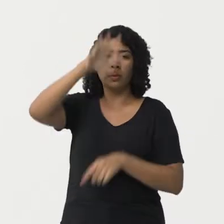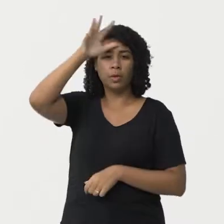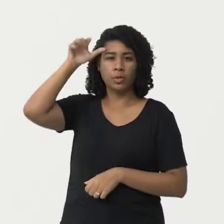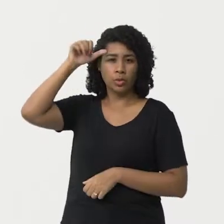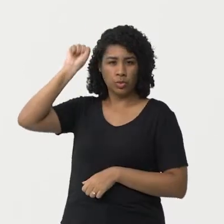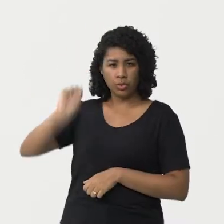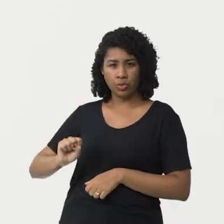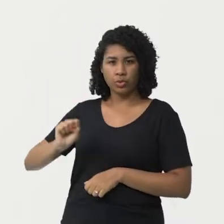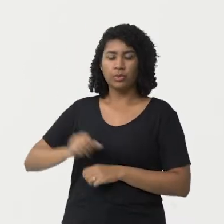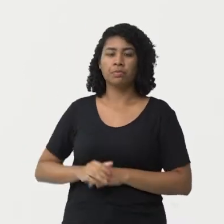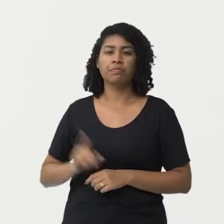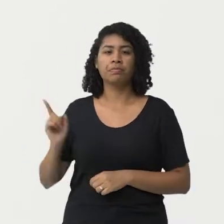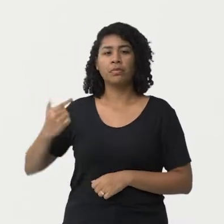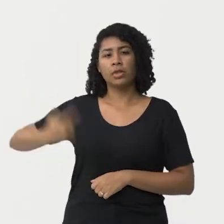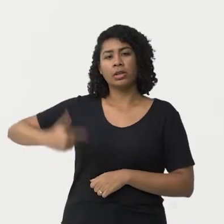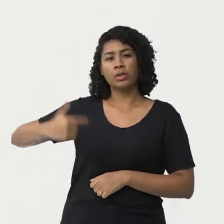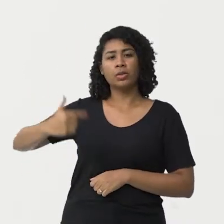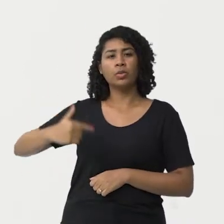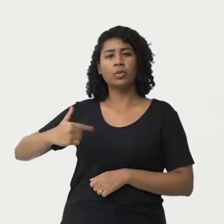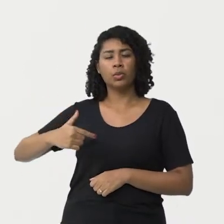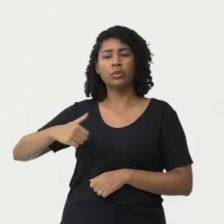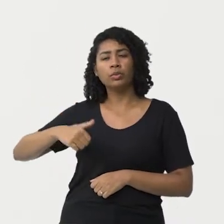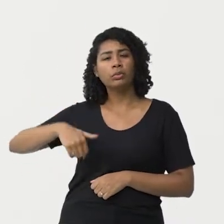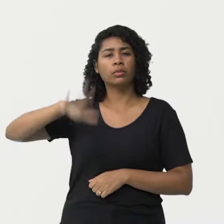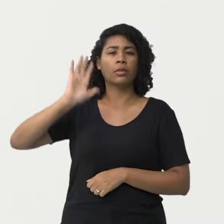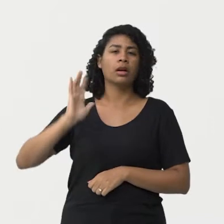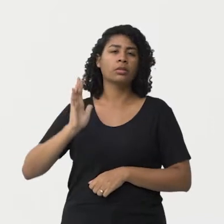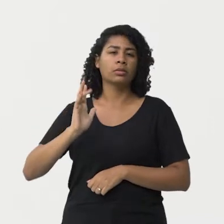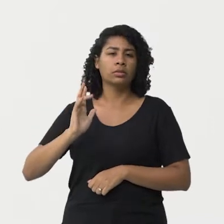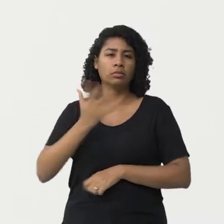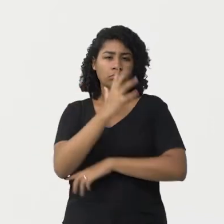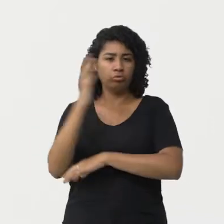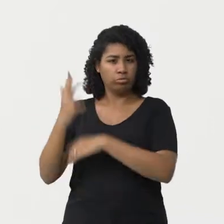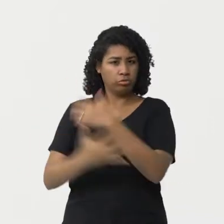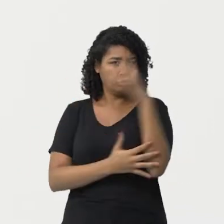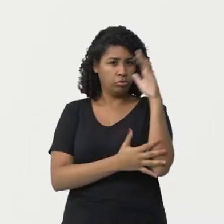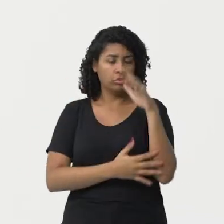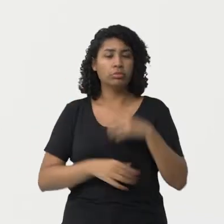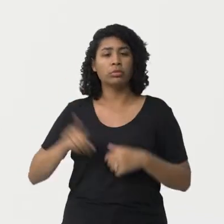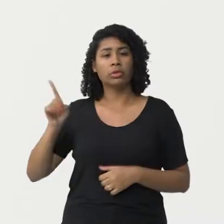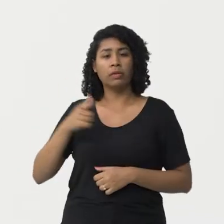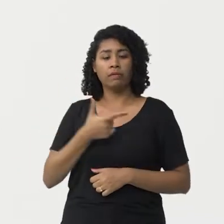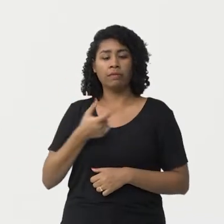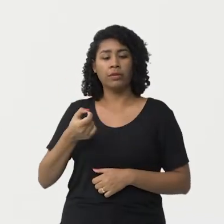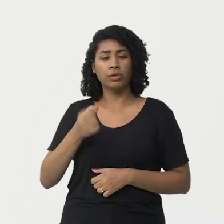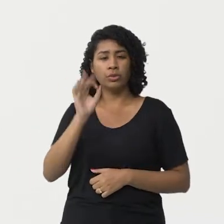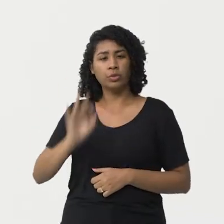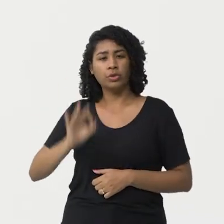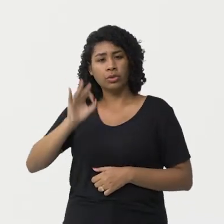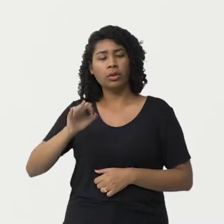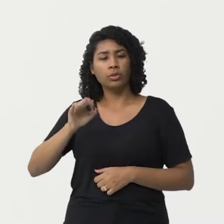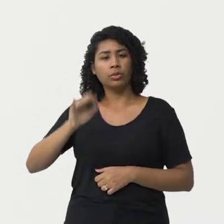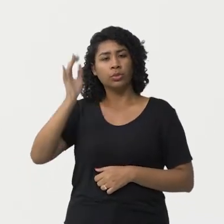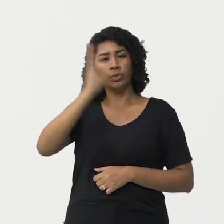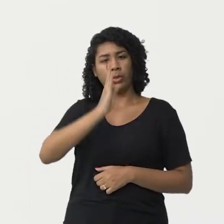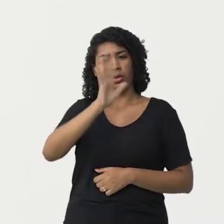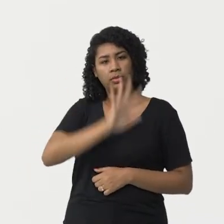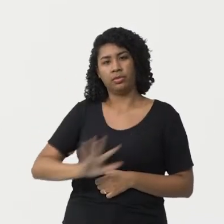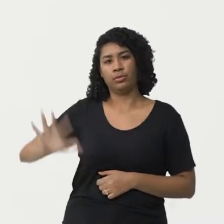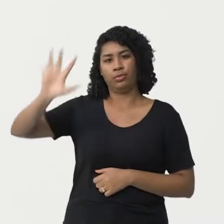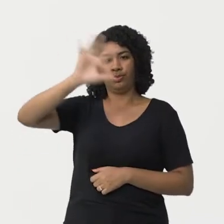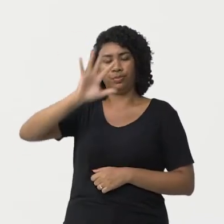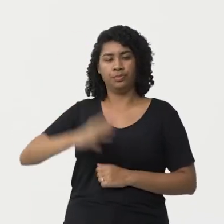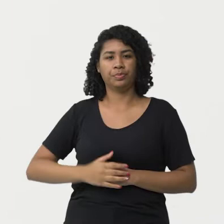Sul. Ela é a segunda maior formação vegetal do Brasil, ocupando aí 20% do nosso território. O